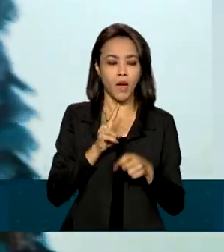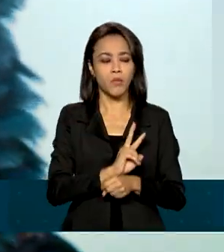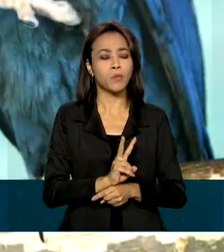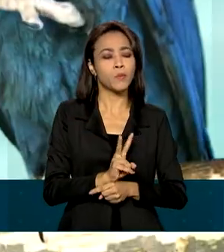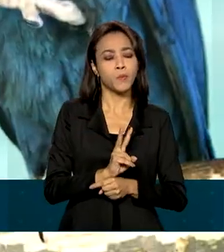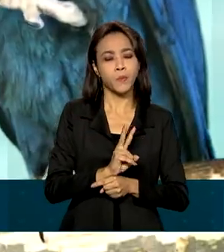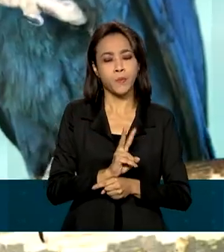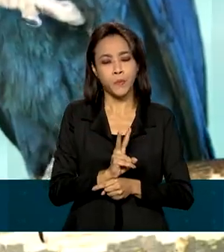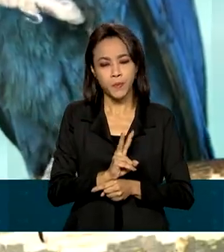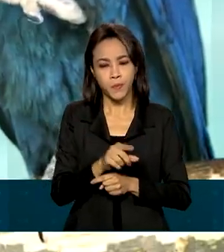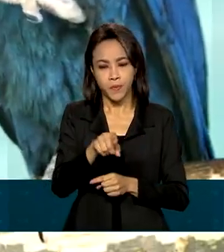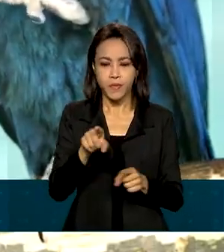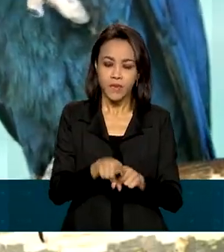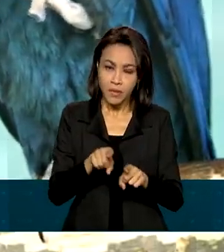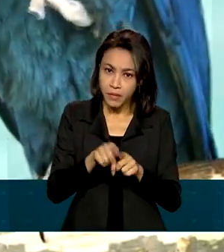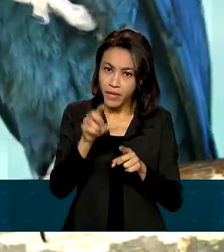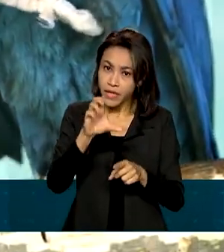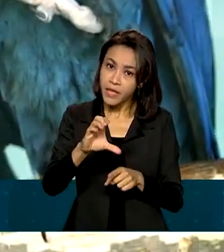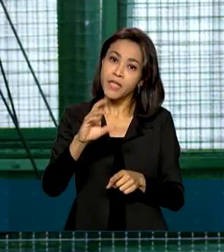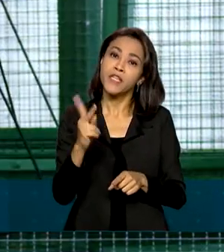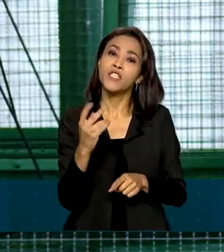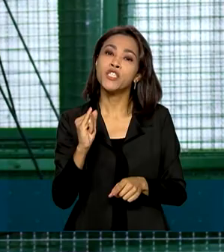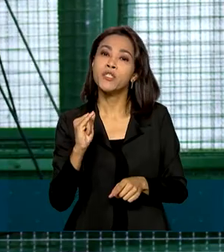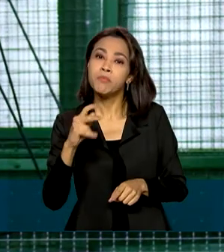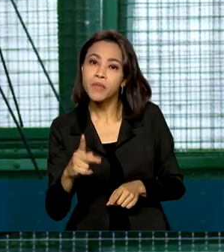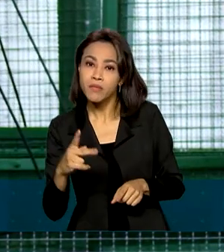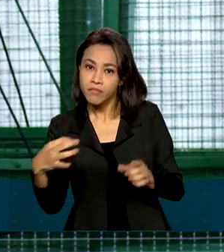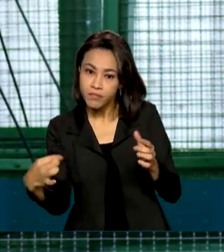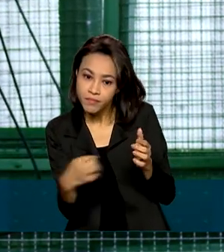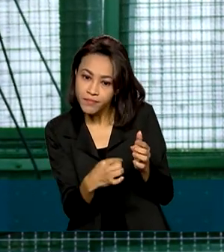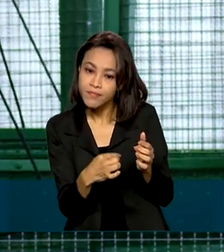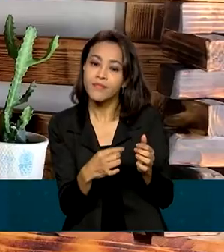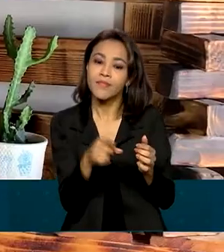de anilhas e microchips. E o trabalho não